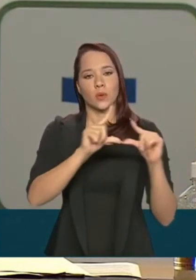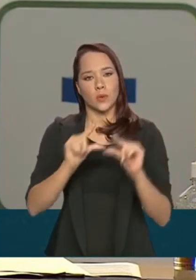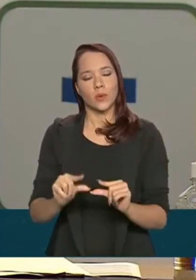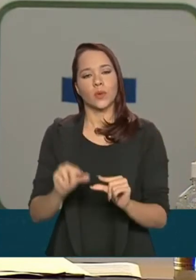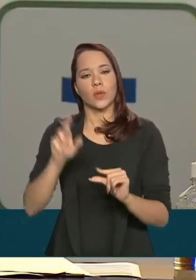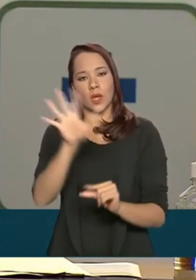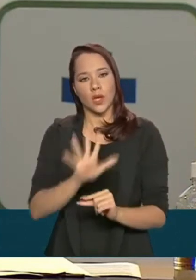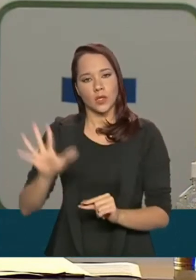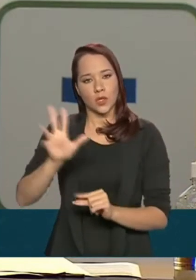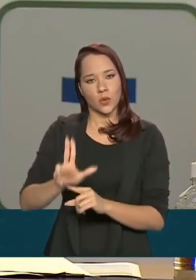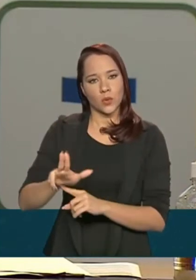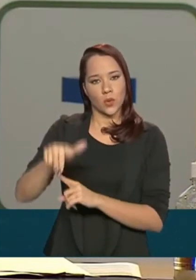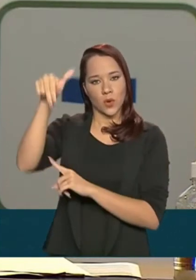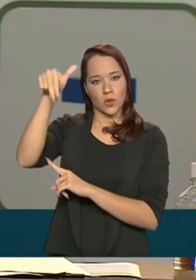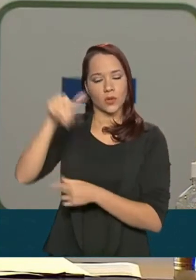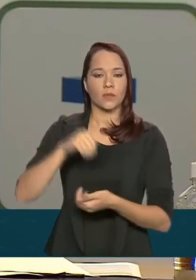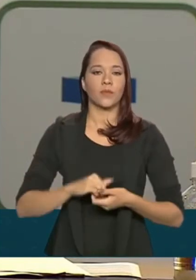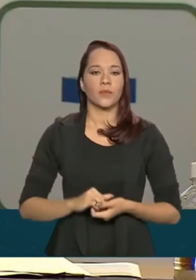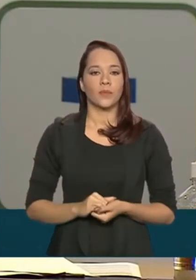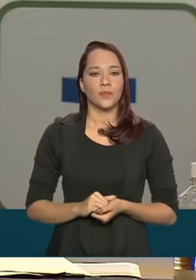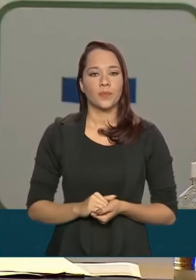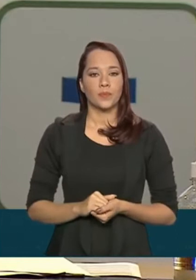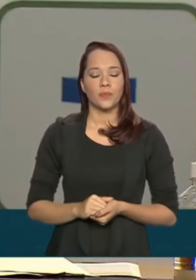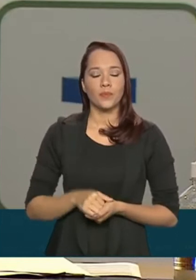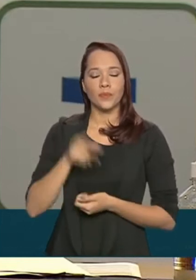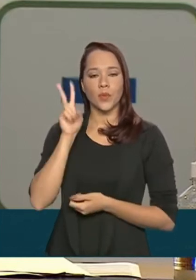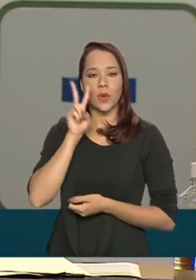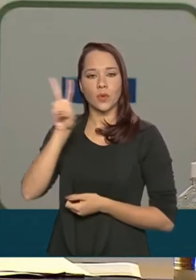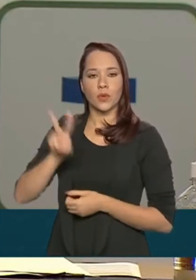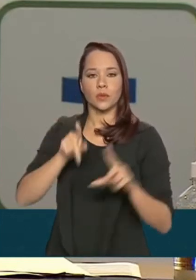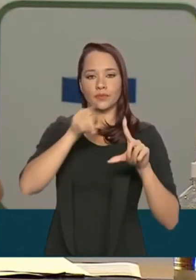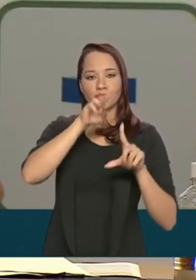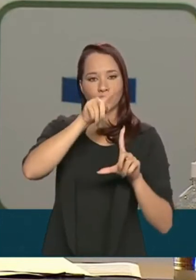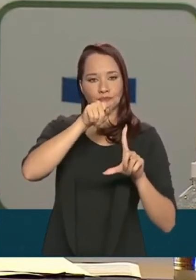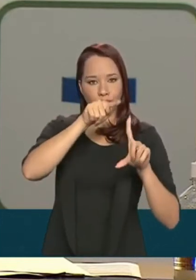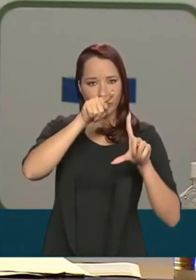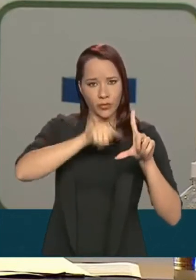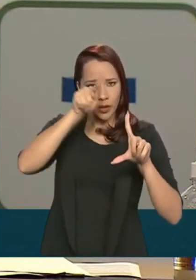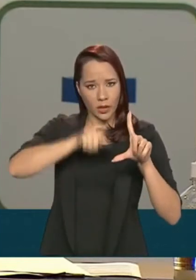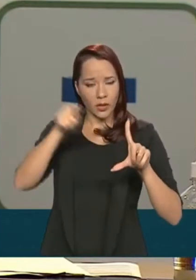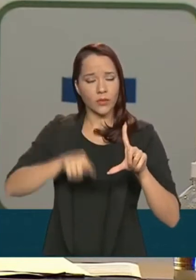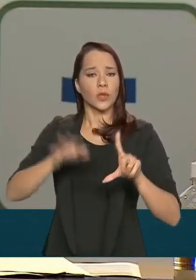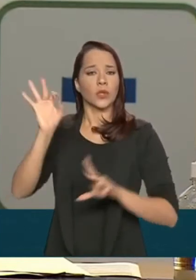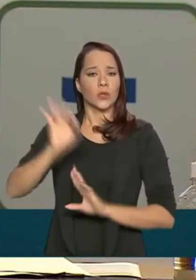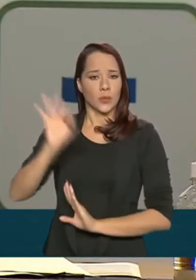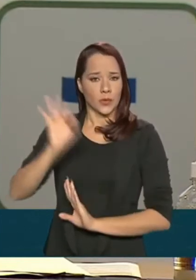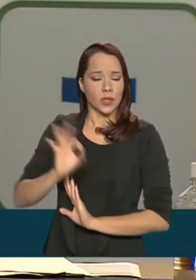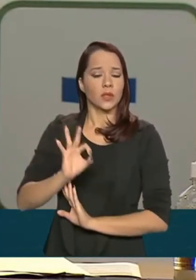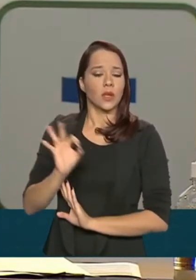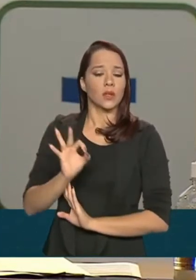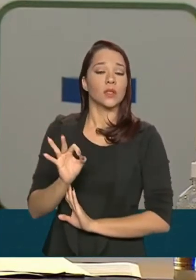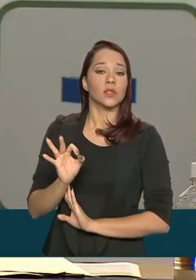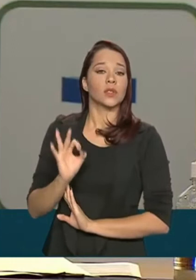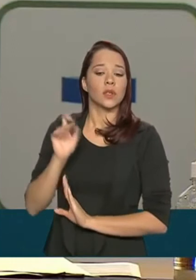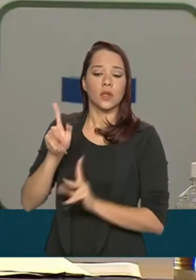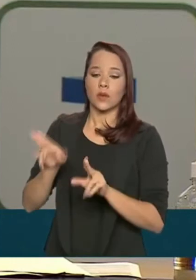na região norte. Quando a gente olha por o gráfico de densidade, né, esse gráfico de densidade,